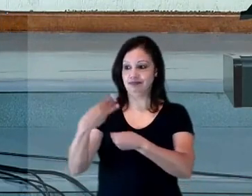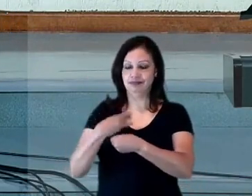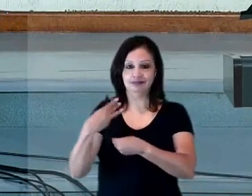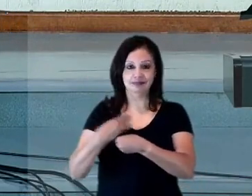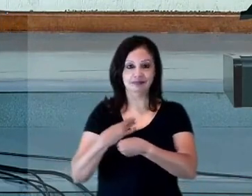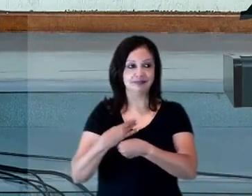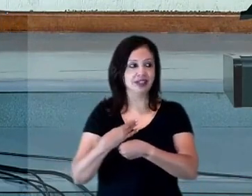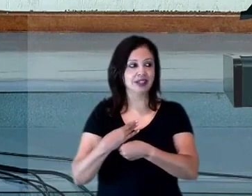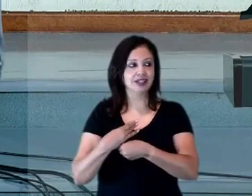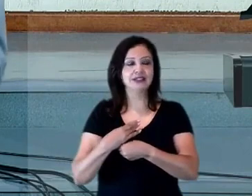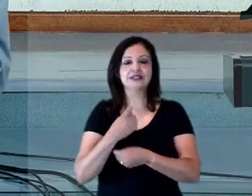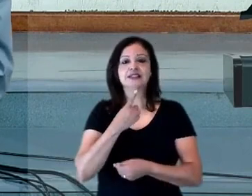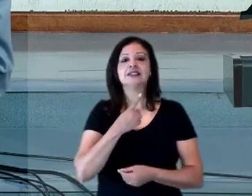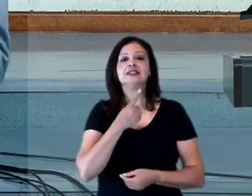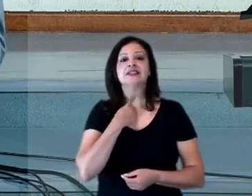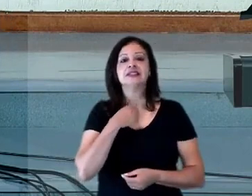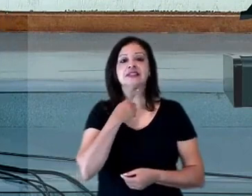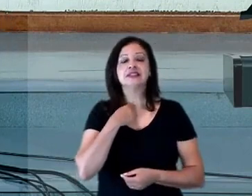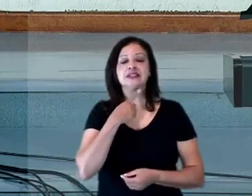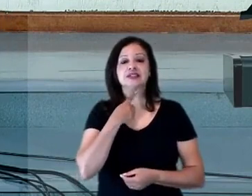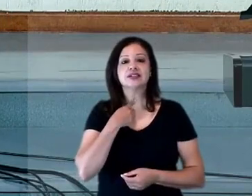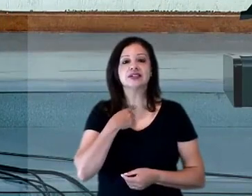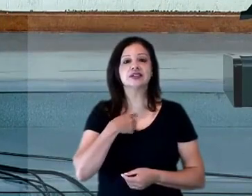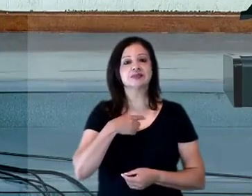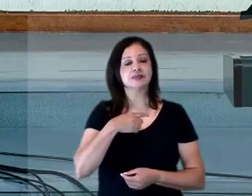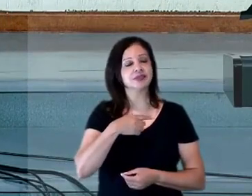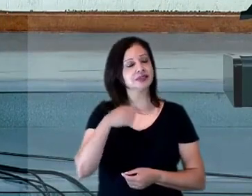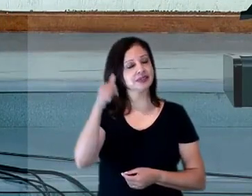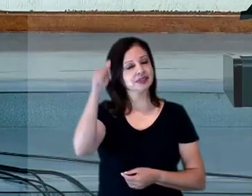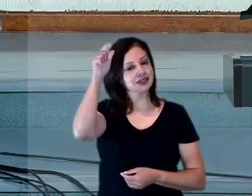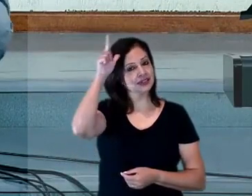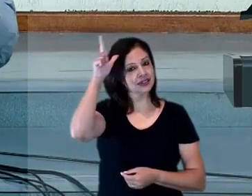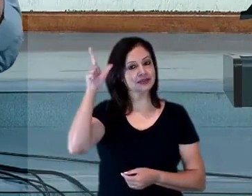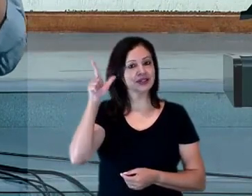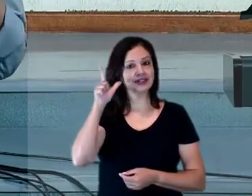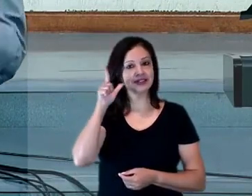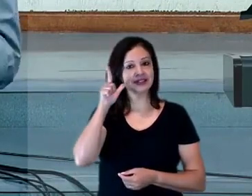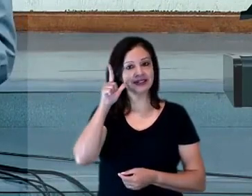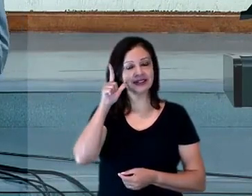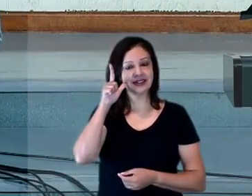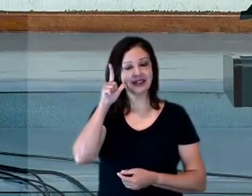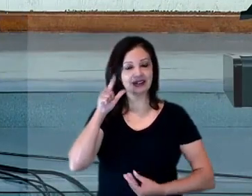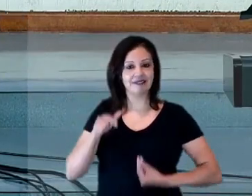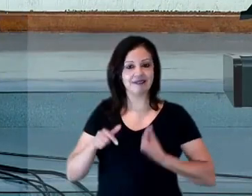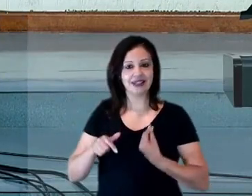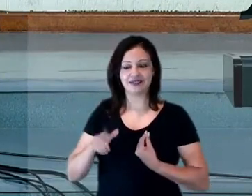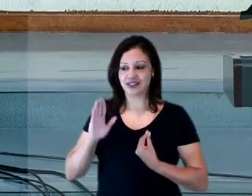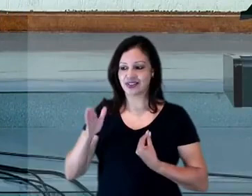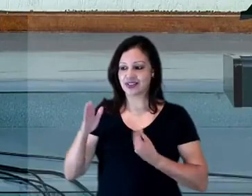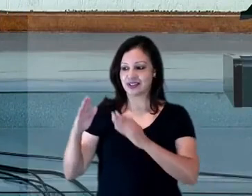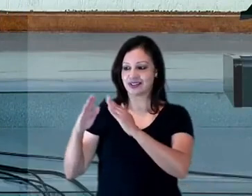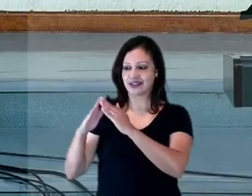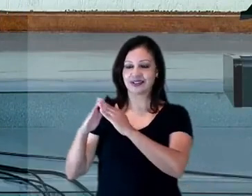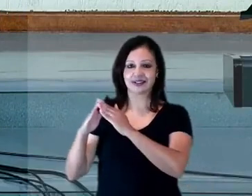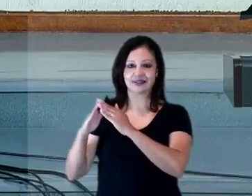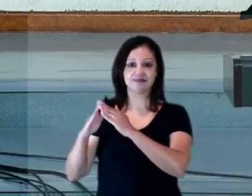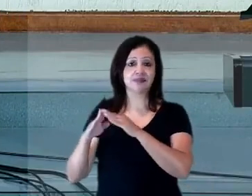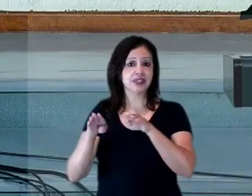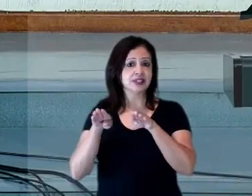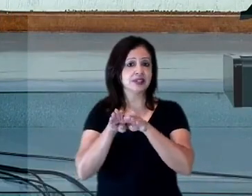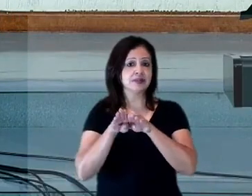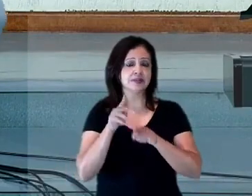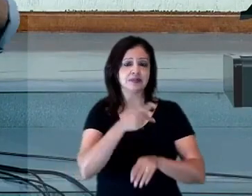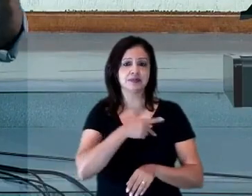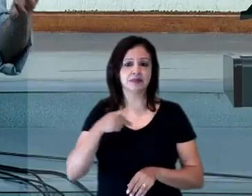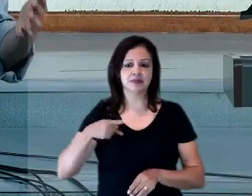esteja em seu lar, junto da família. Também oramos pelo pastor Elben, que está se recuperando de cirurgia, e também